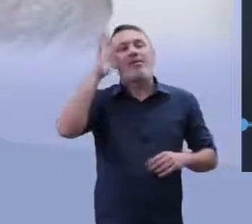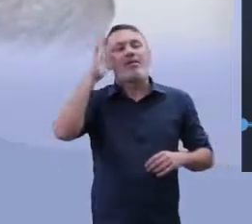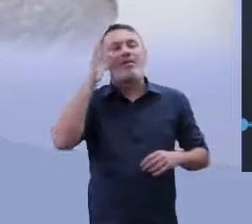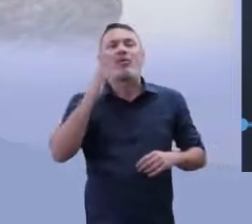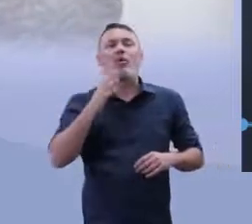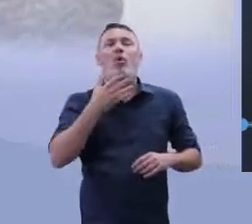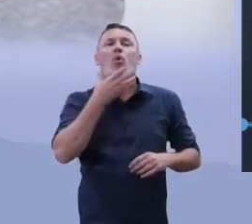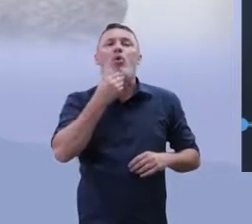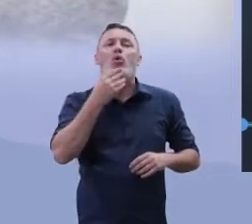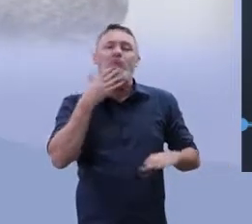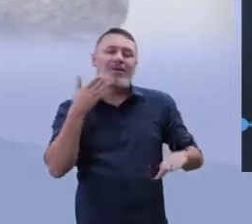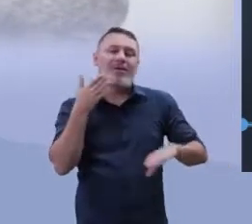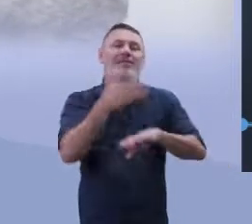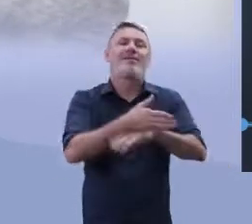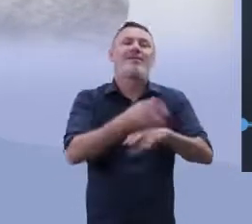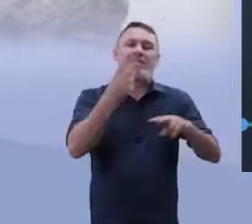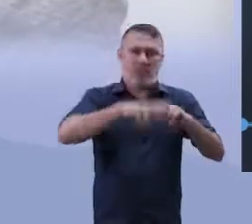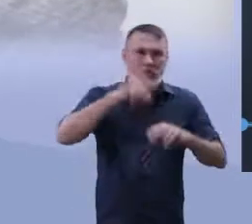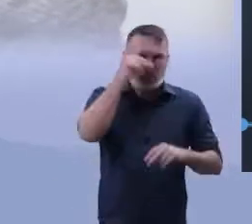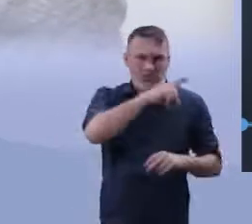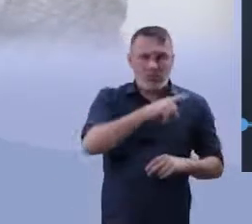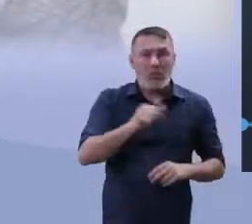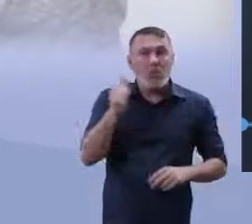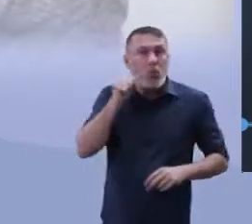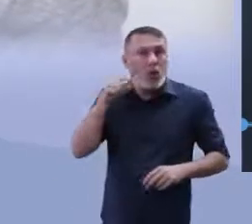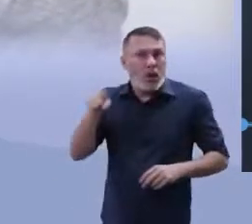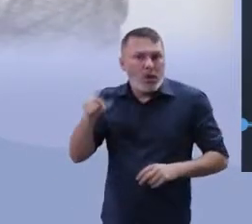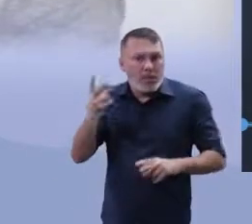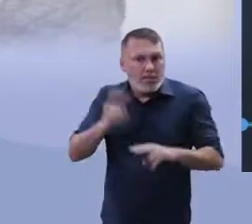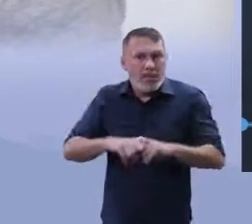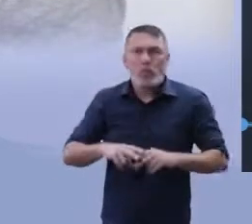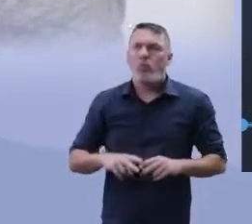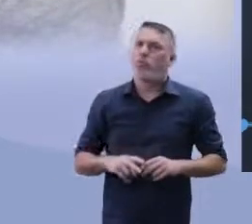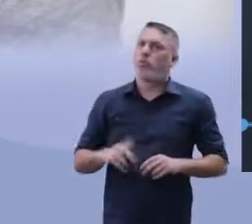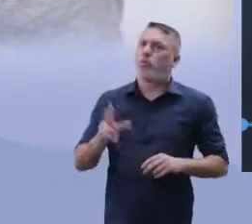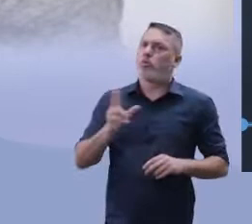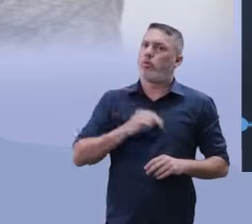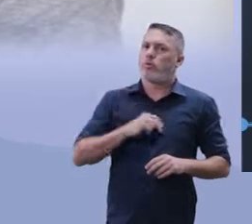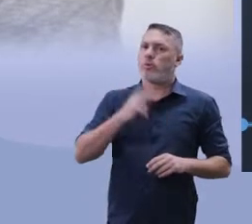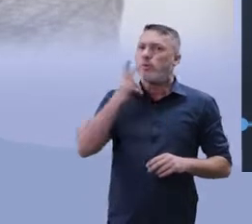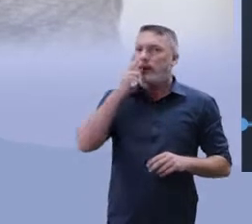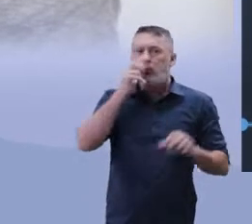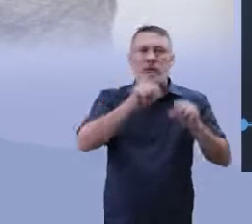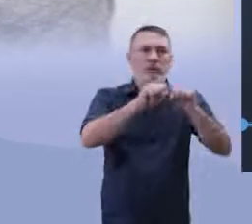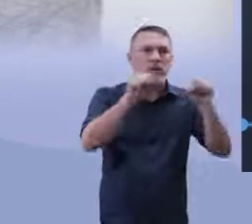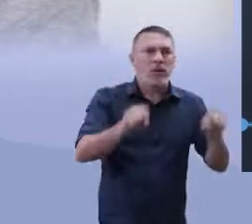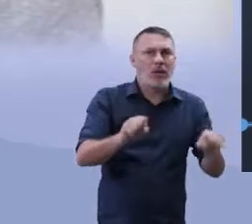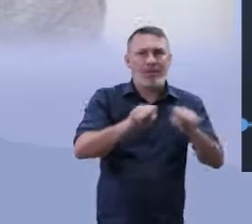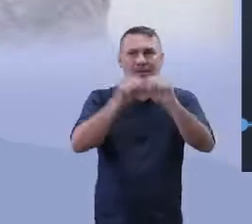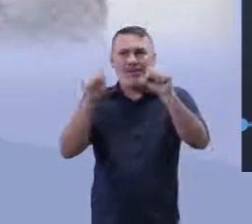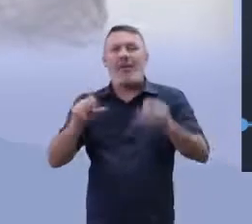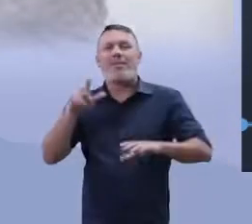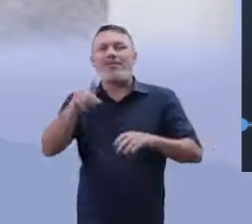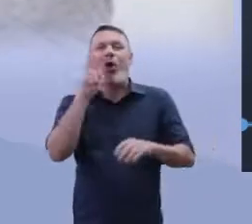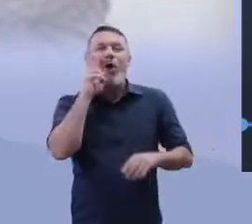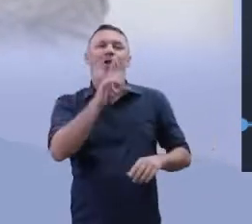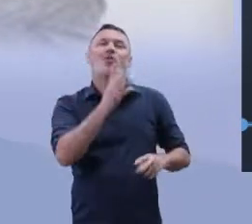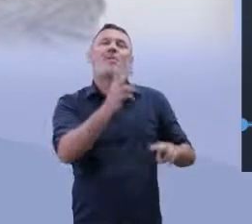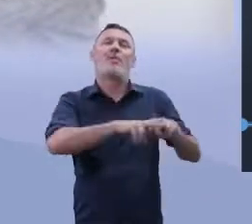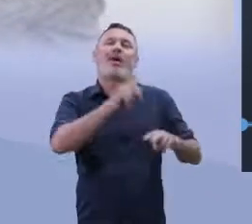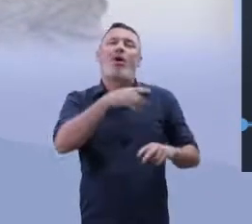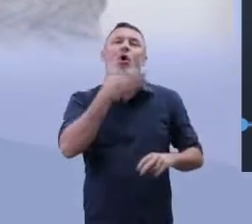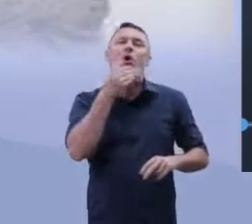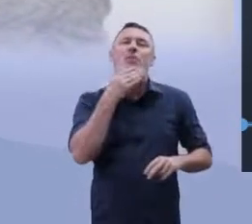o homem ele tem dificuldade, a mulher também ela vai ter. Só que parece que quando nós falamos de sistema prisional, você só olha pelo